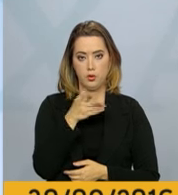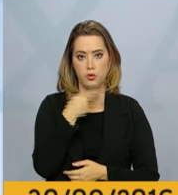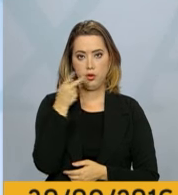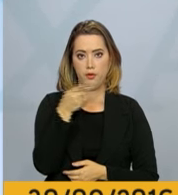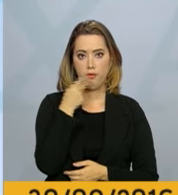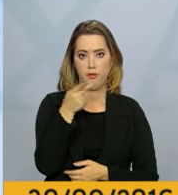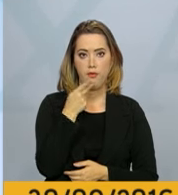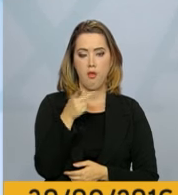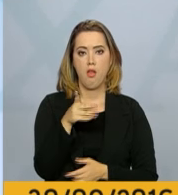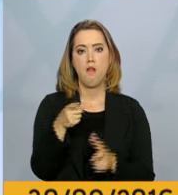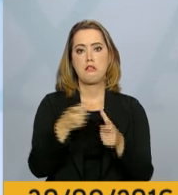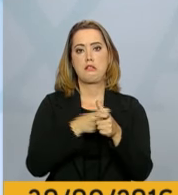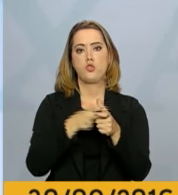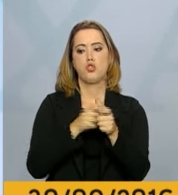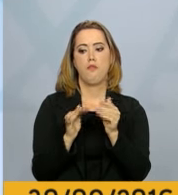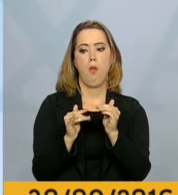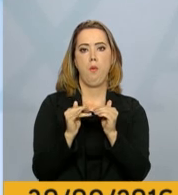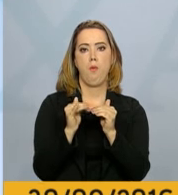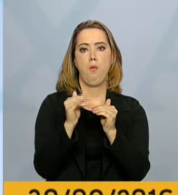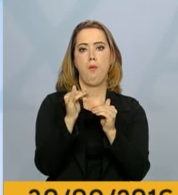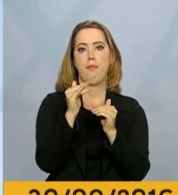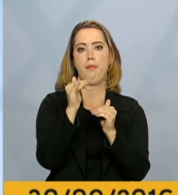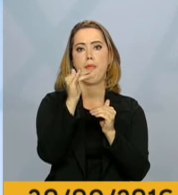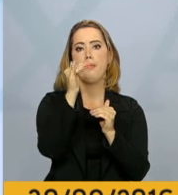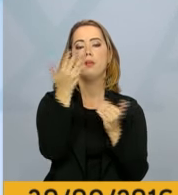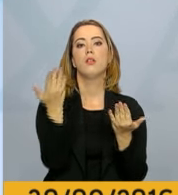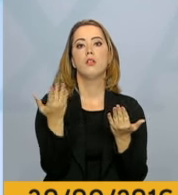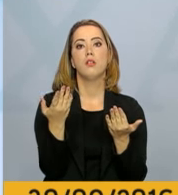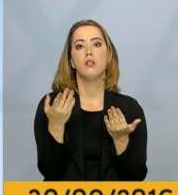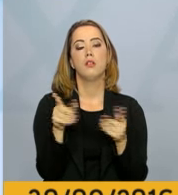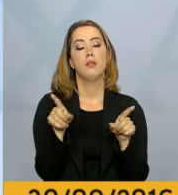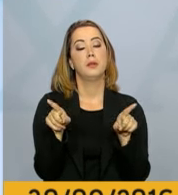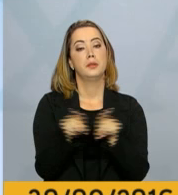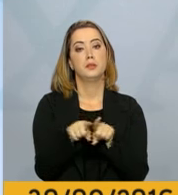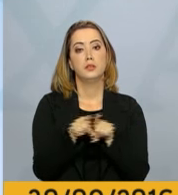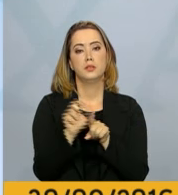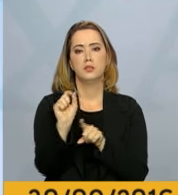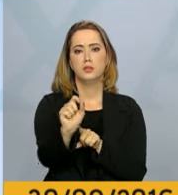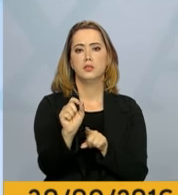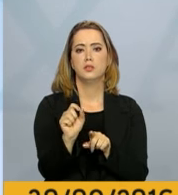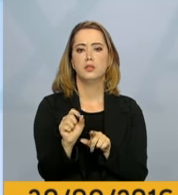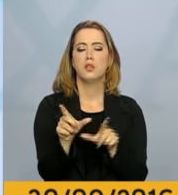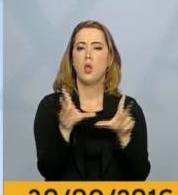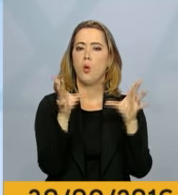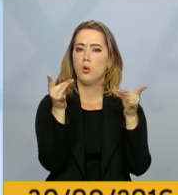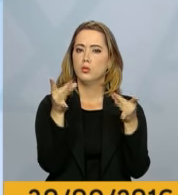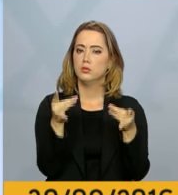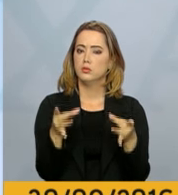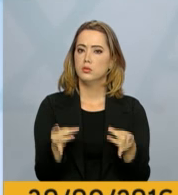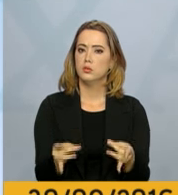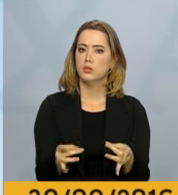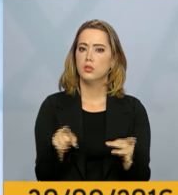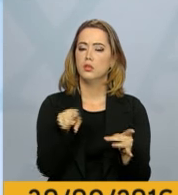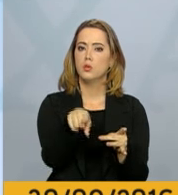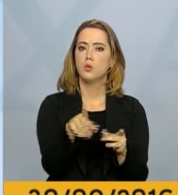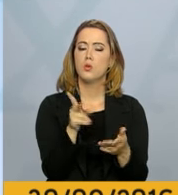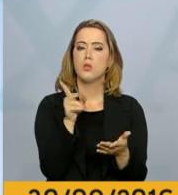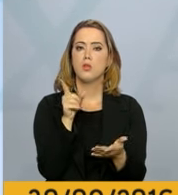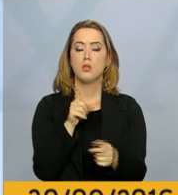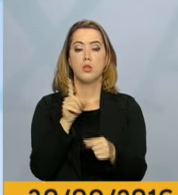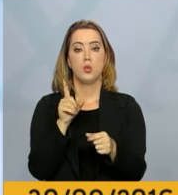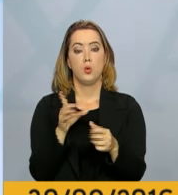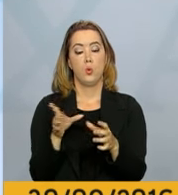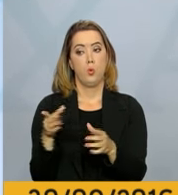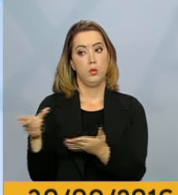que o déficit aumentou enormemente. Mas há mais ainda, se for no detalhe. Enquanto a receita